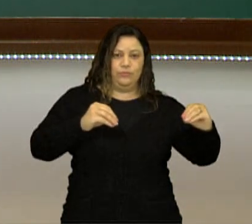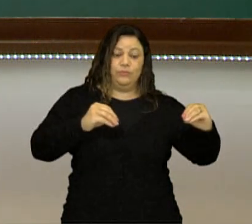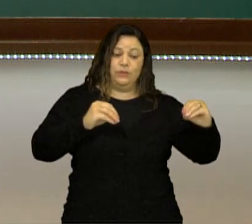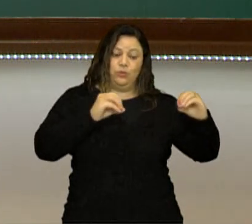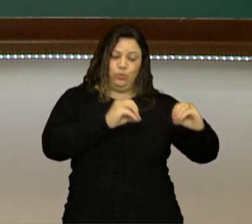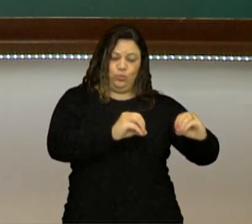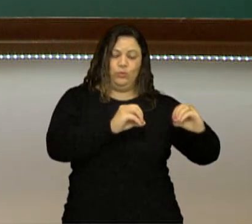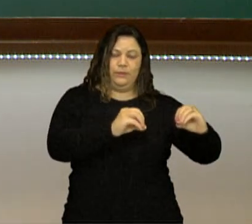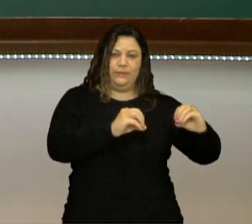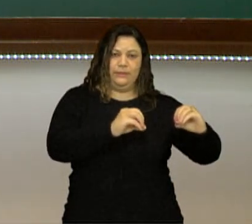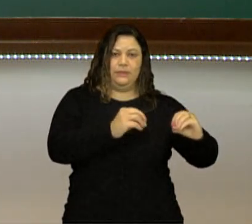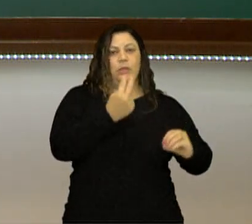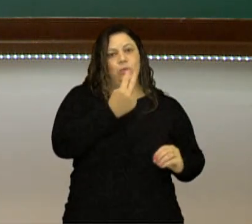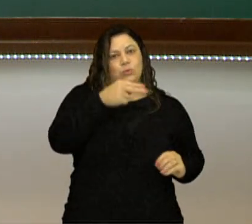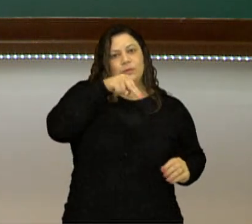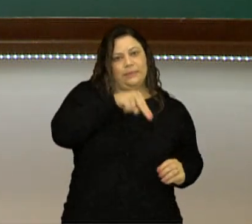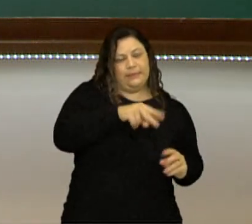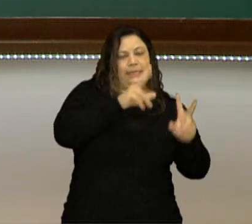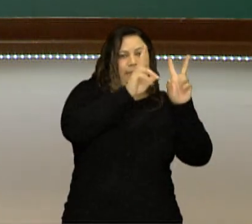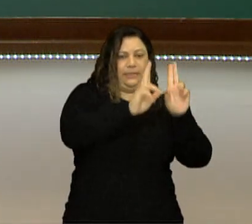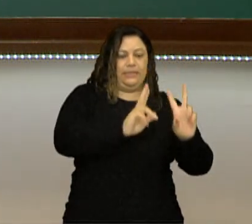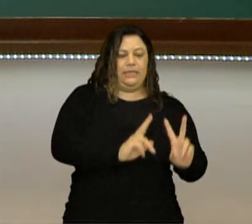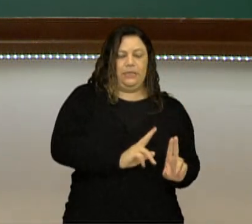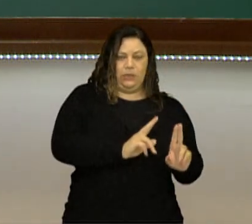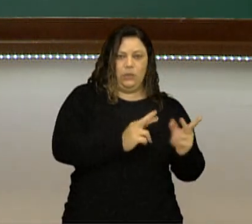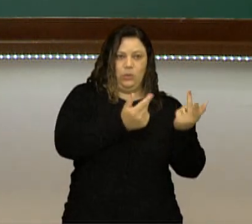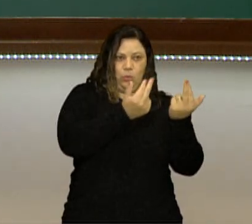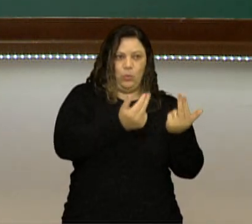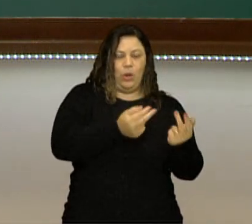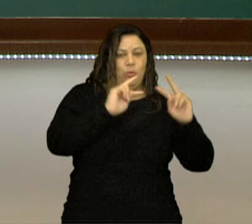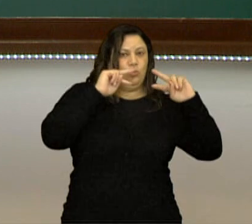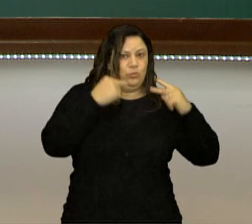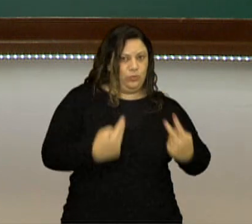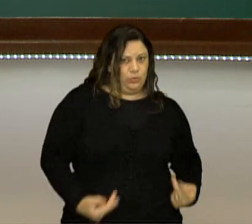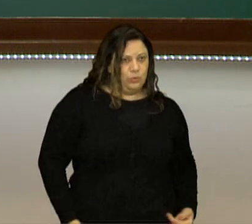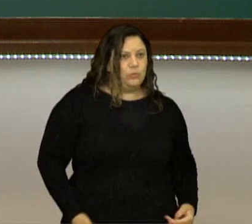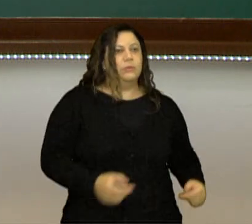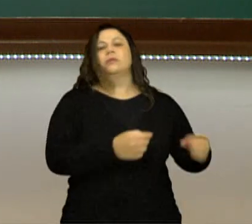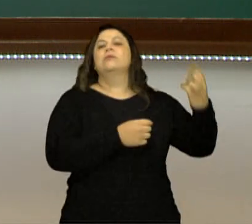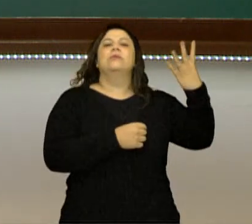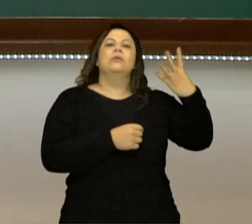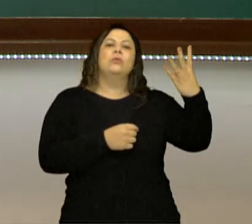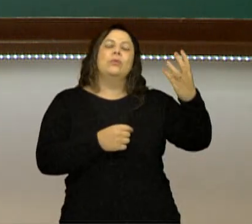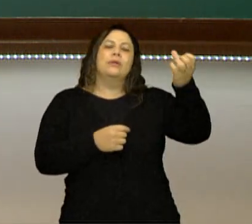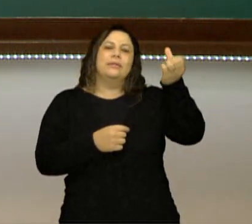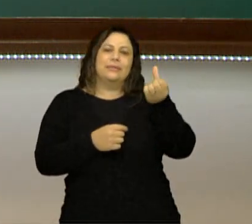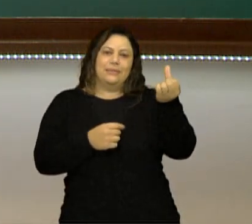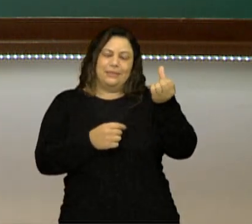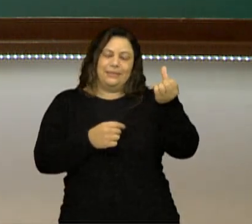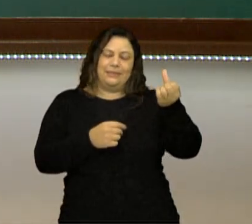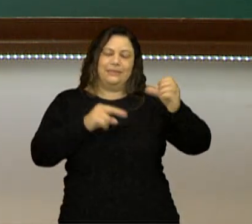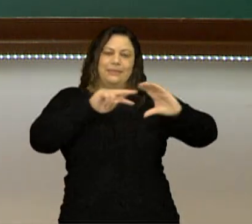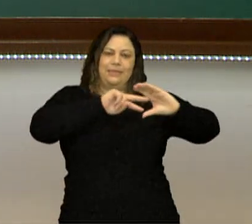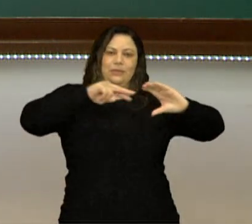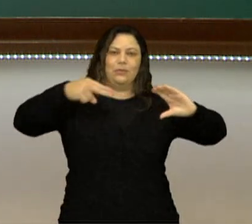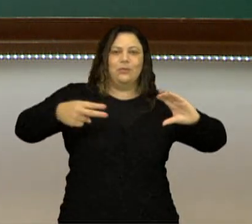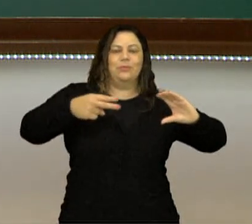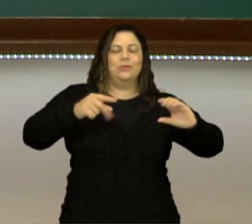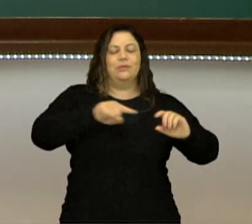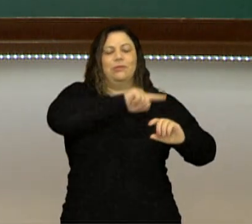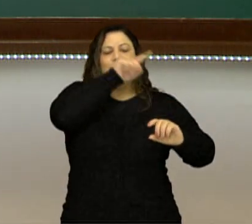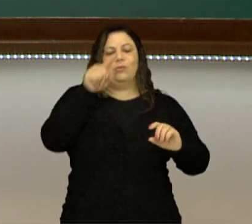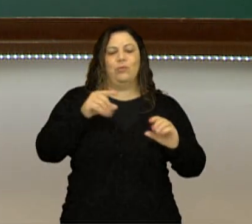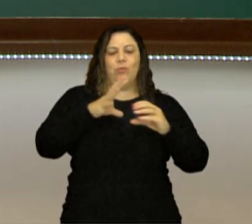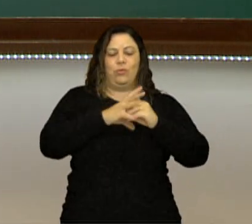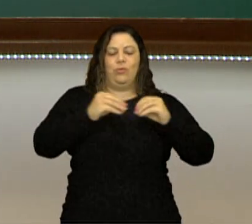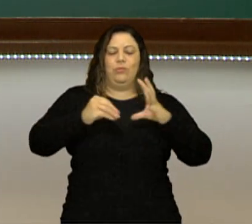células também 2N, com a mesma quantidade. No caso do ser humano, 46 cromossomos por célula, formaria duas novas células